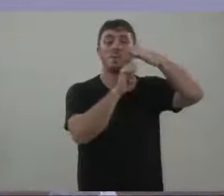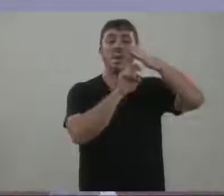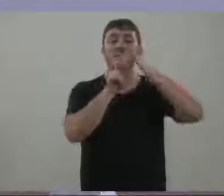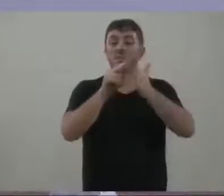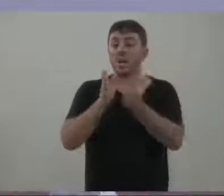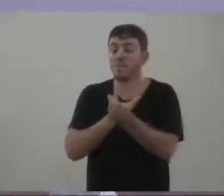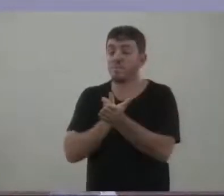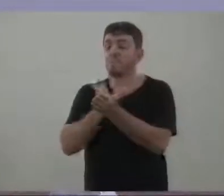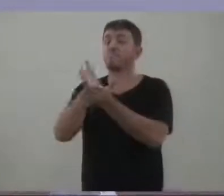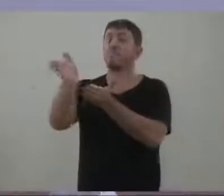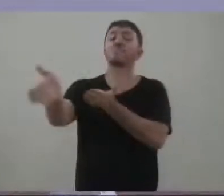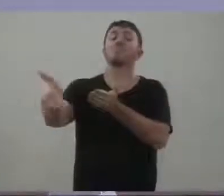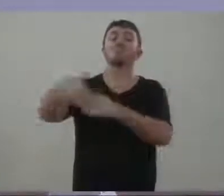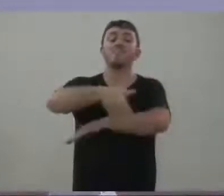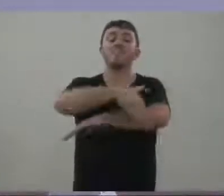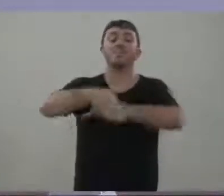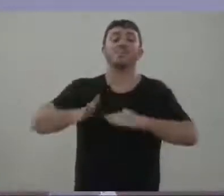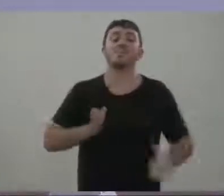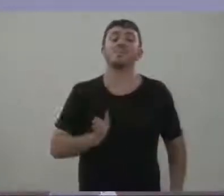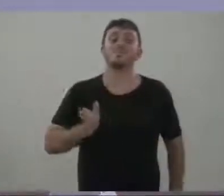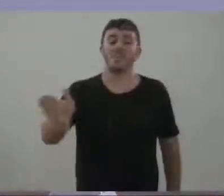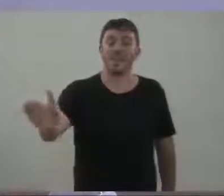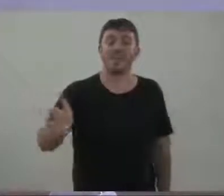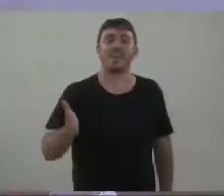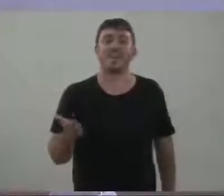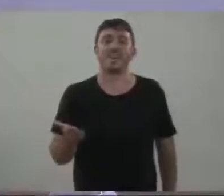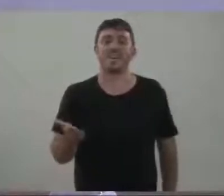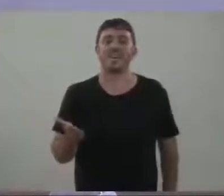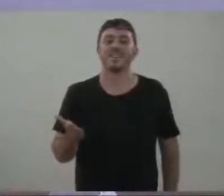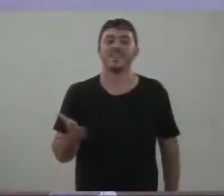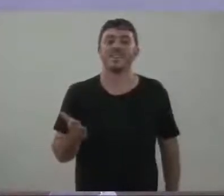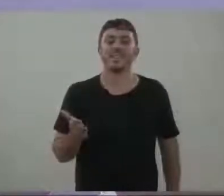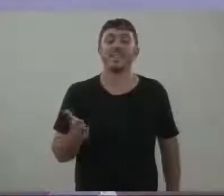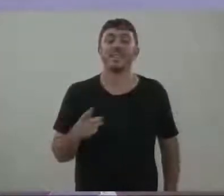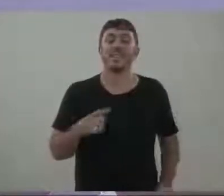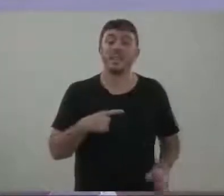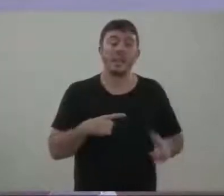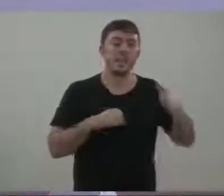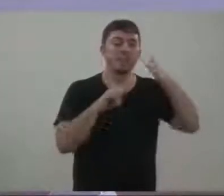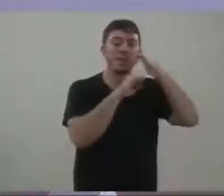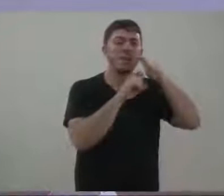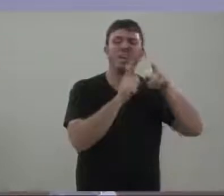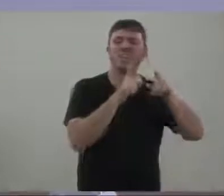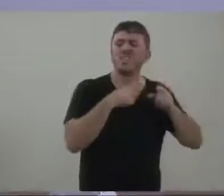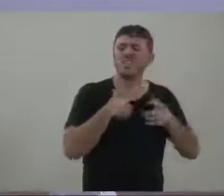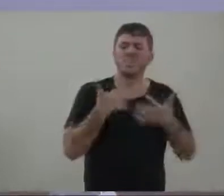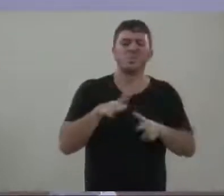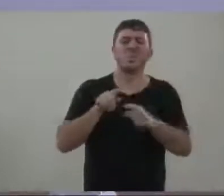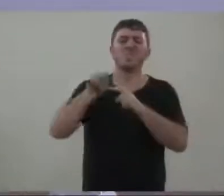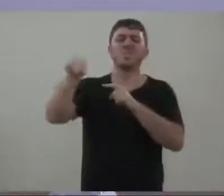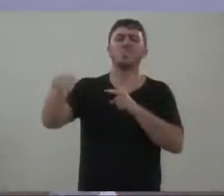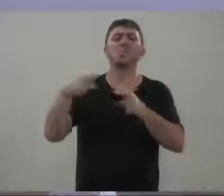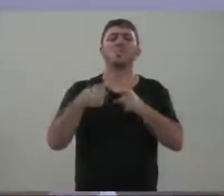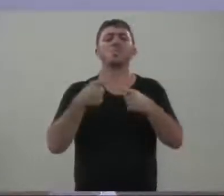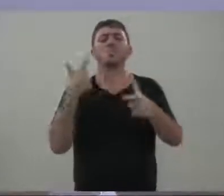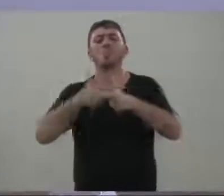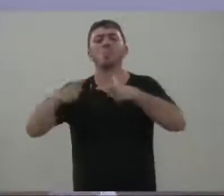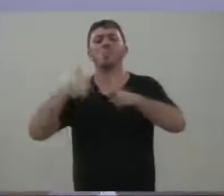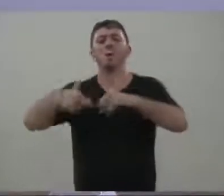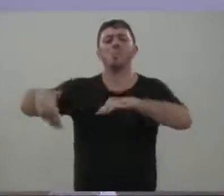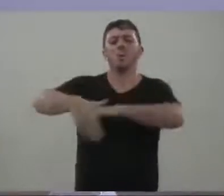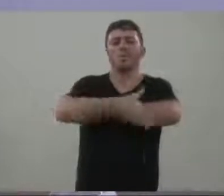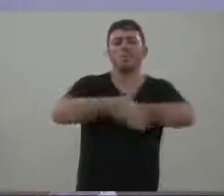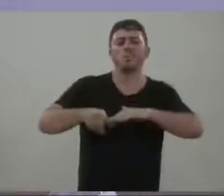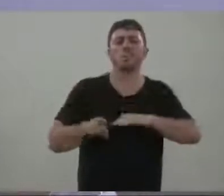via. Outras empresas deixaram de instalar na cidade por esse motivo. E